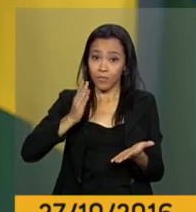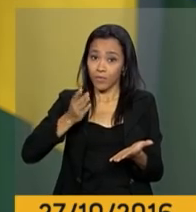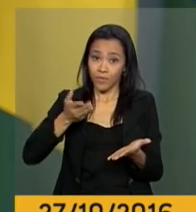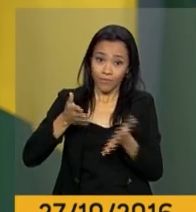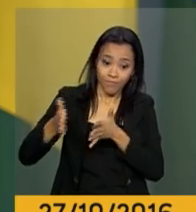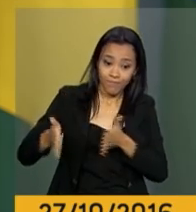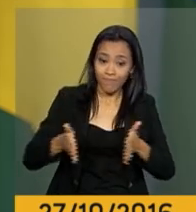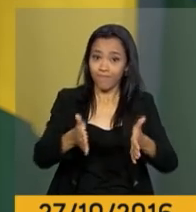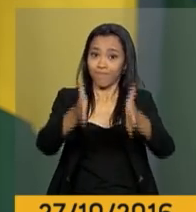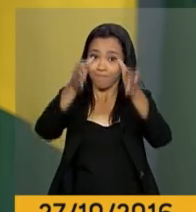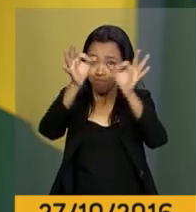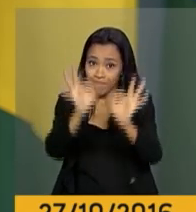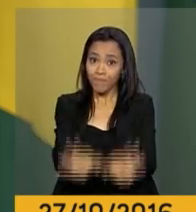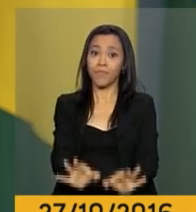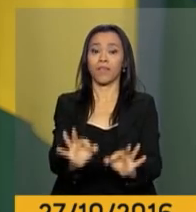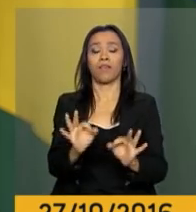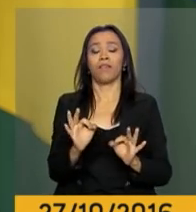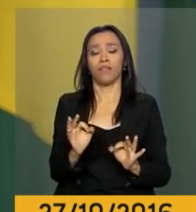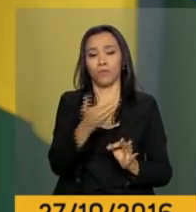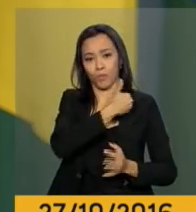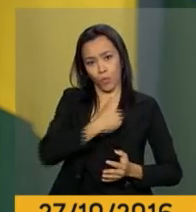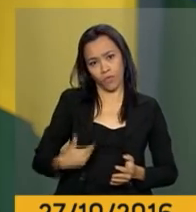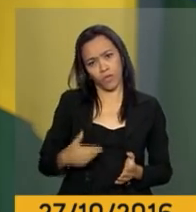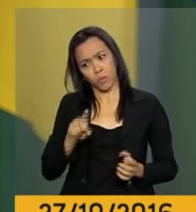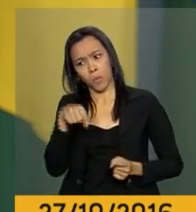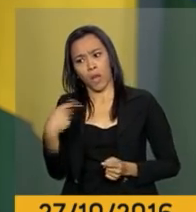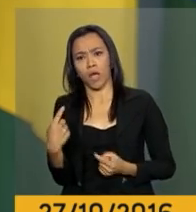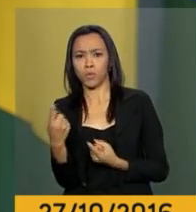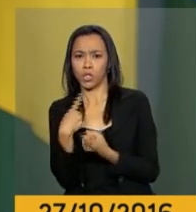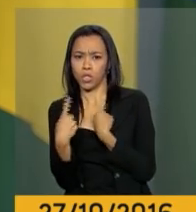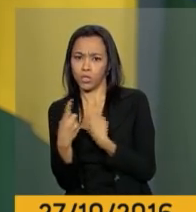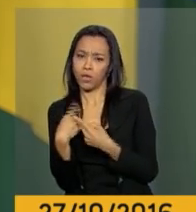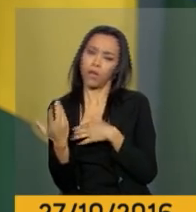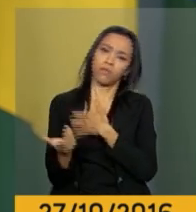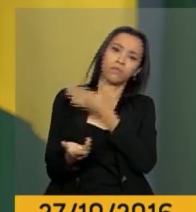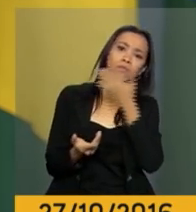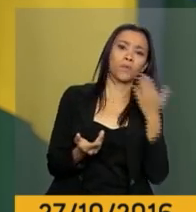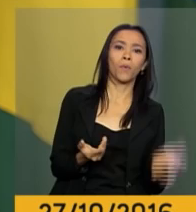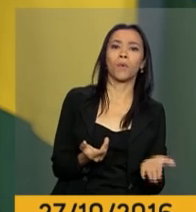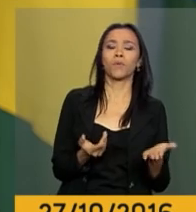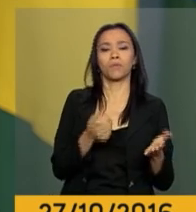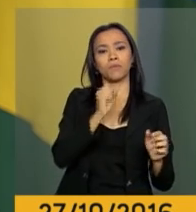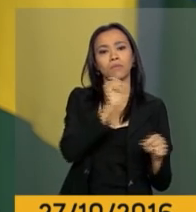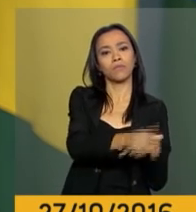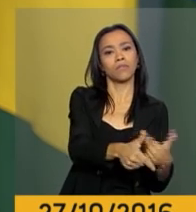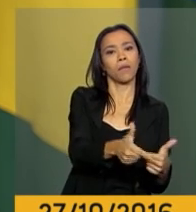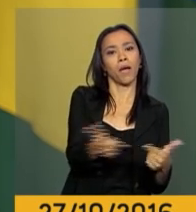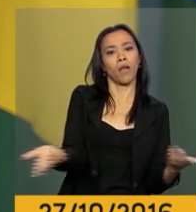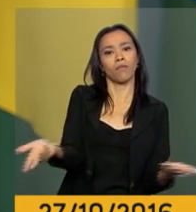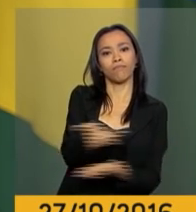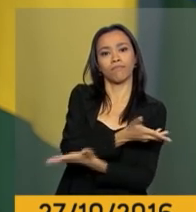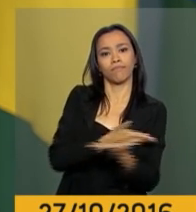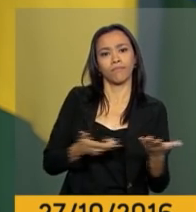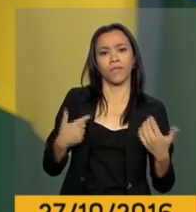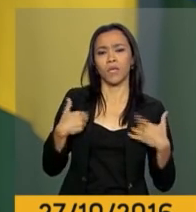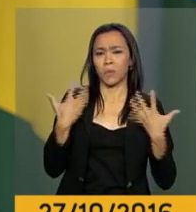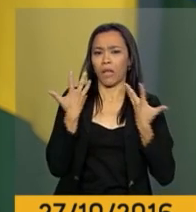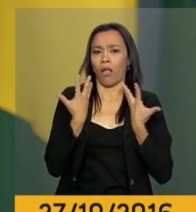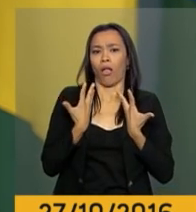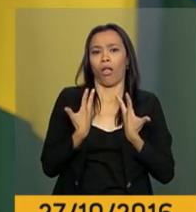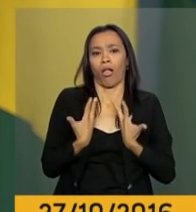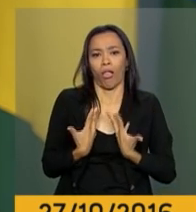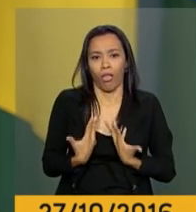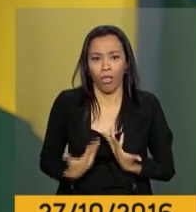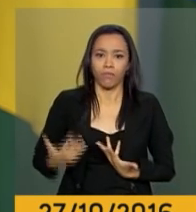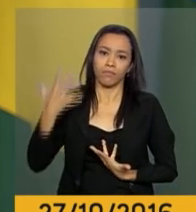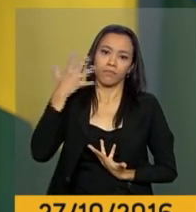coerente do nosso governo. De um lado, o diálogo, de outro lado, o emprego. Eu até não quero cansá-los,